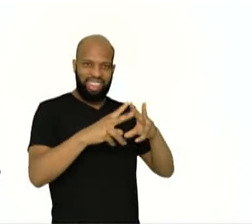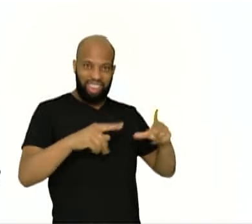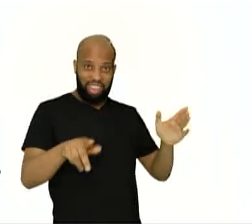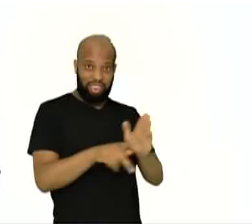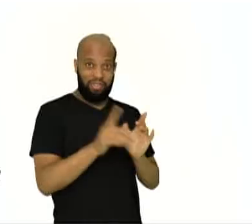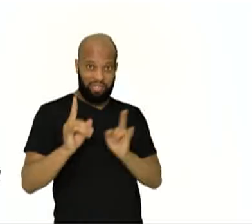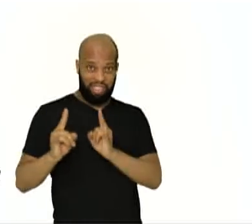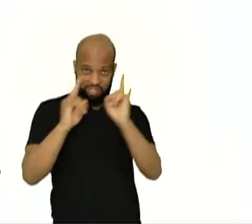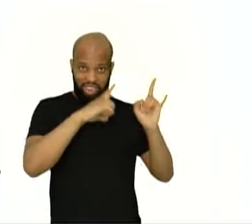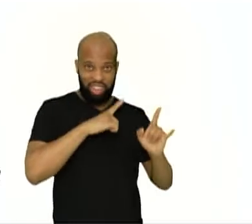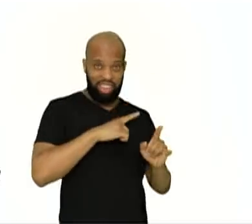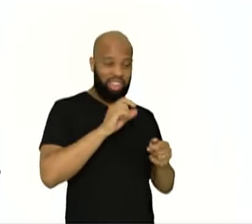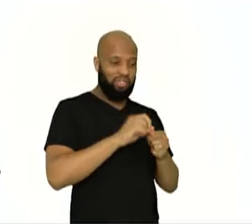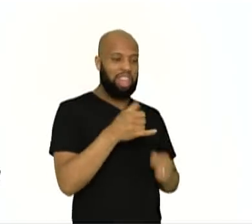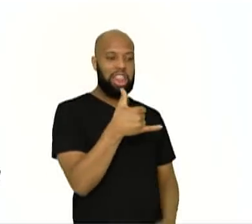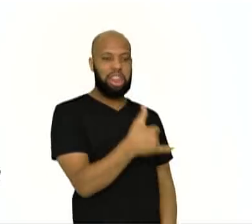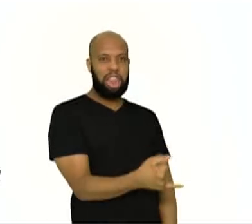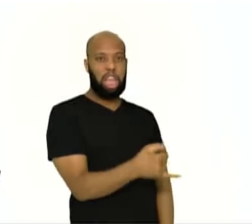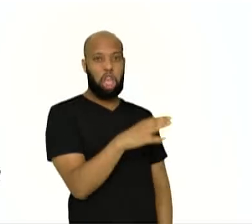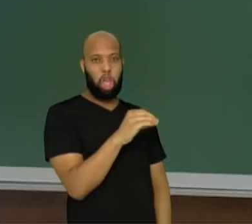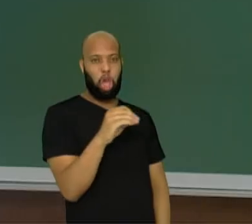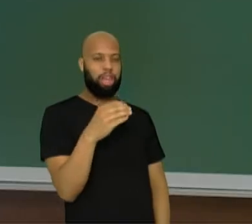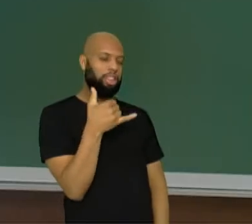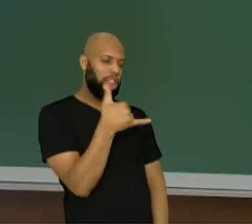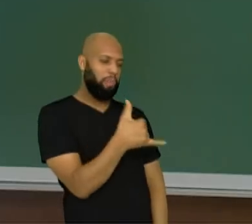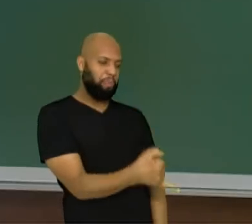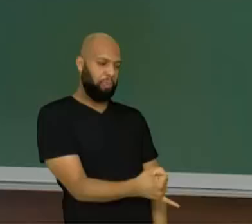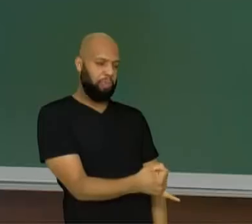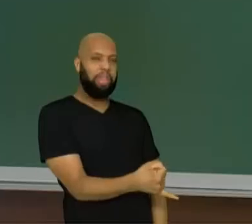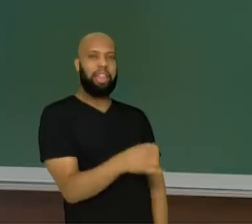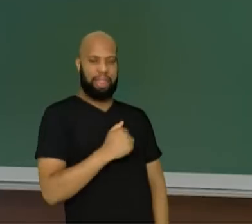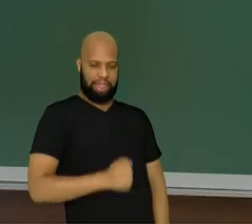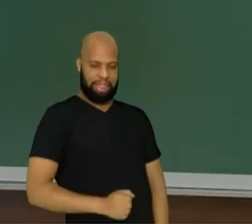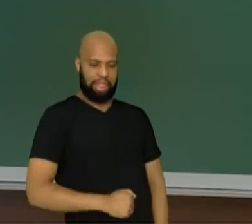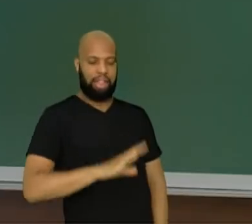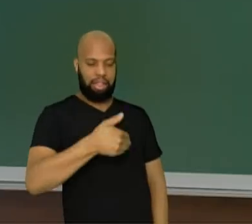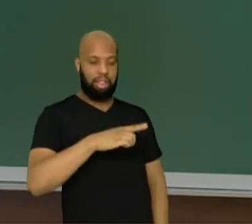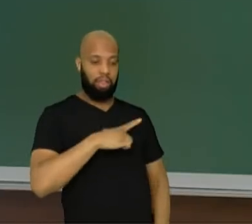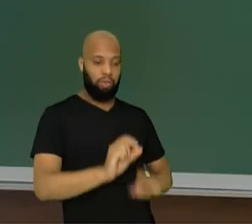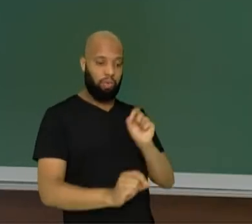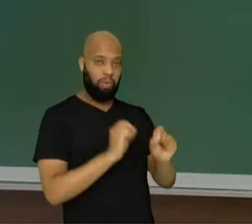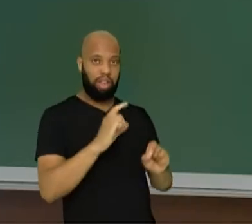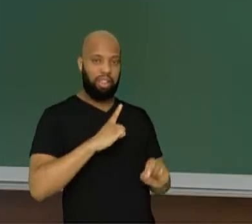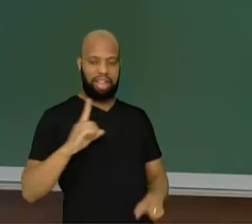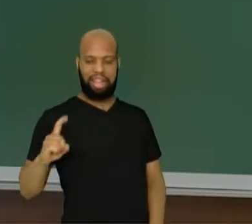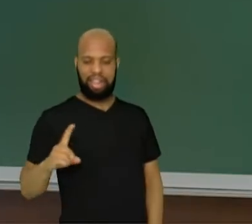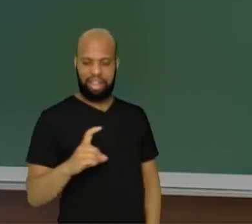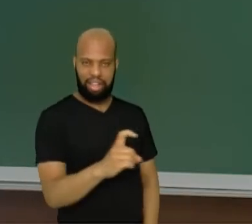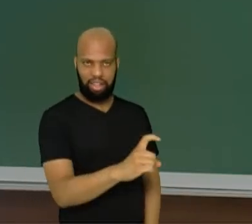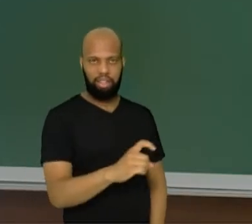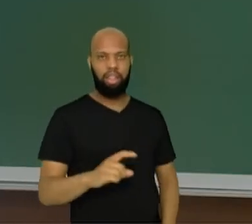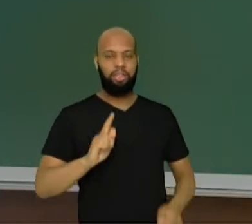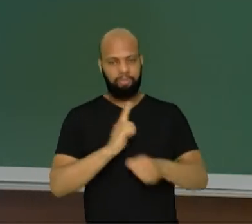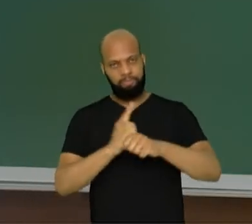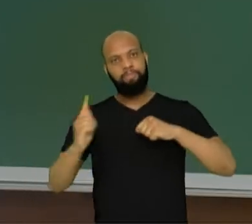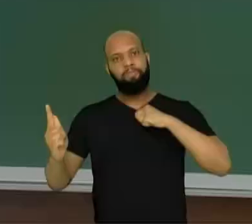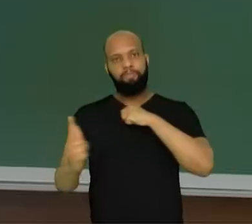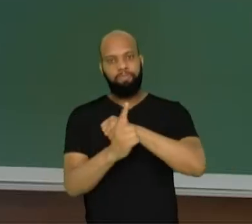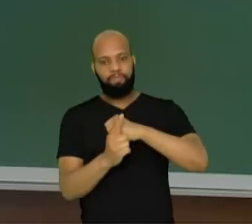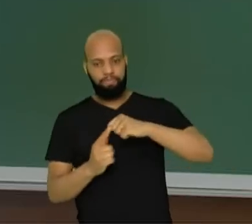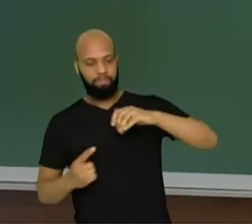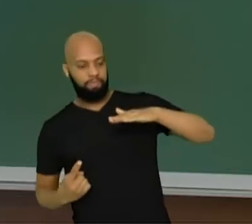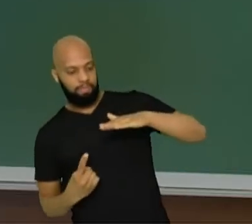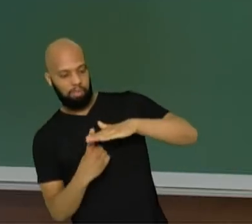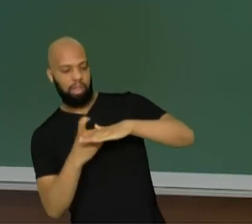condomínio, fez o seu cocôzinho e nessas fezes nós encontramos a larva migrans, que